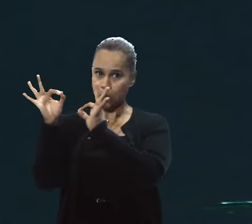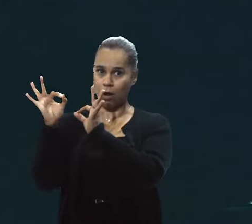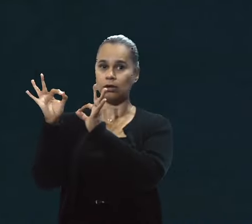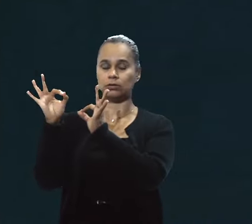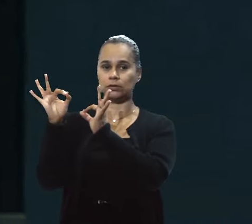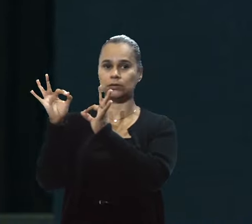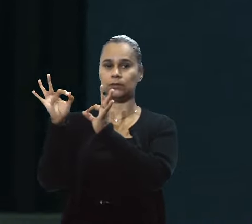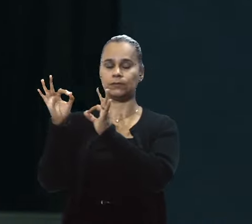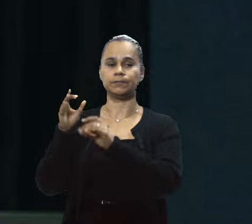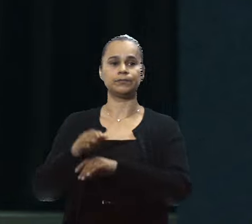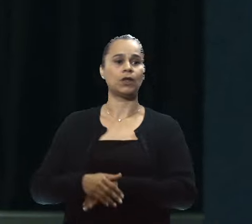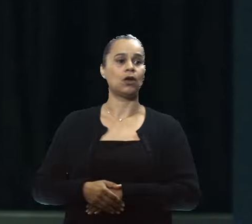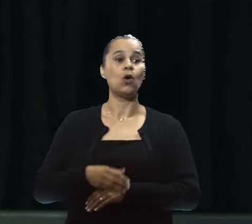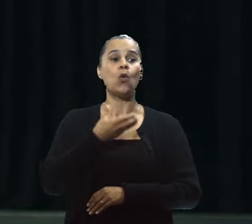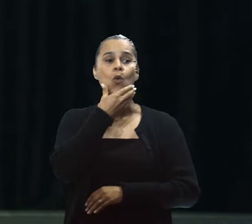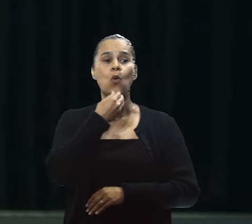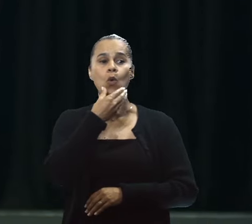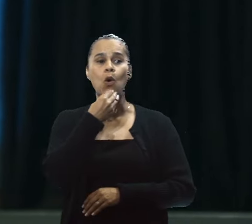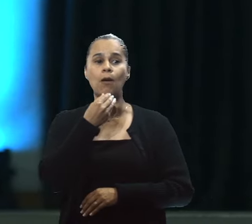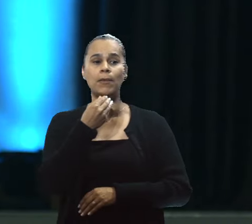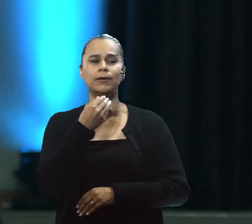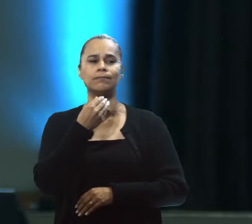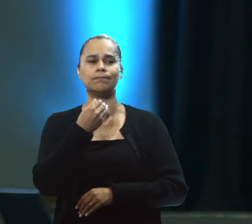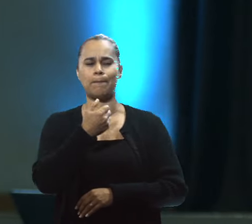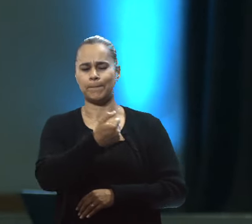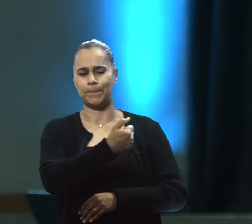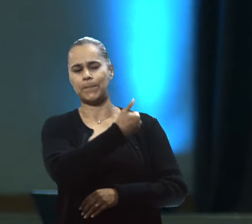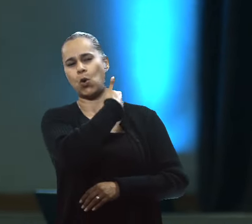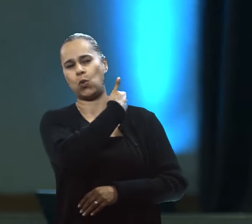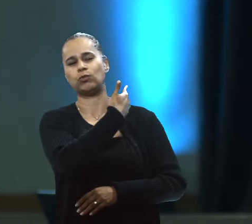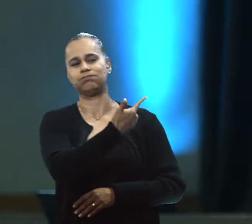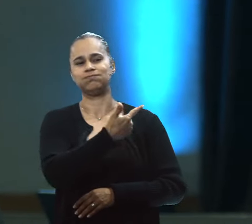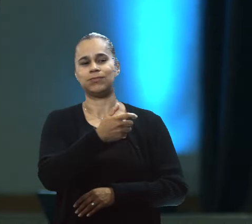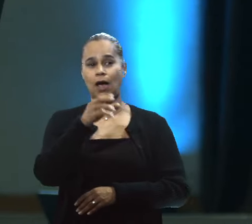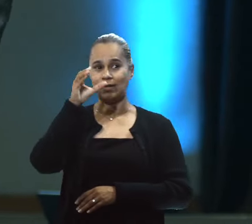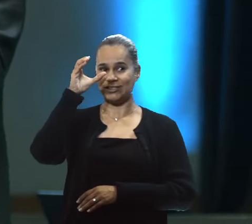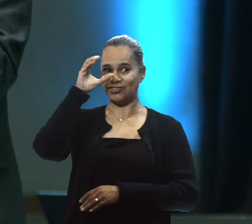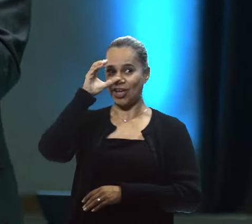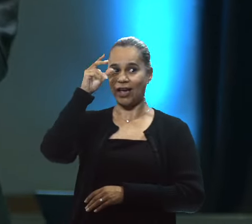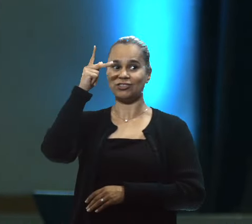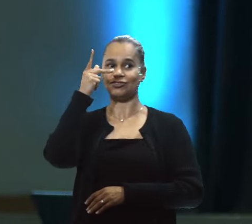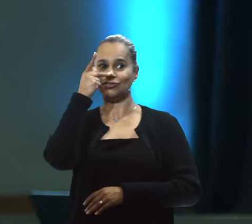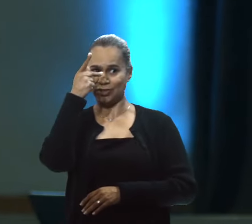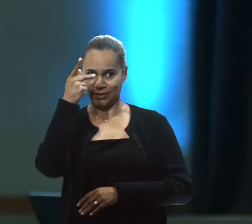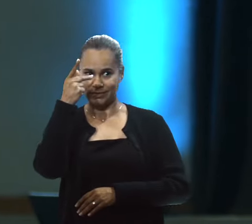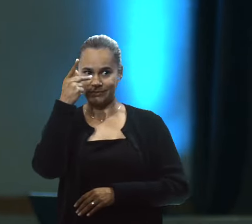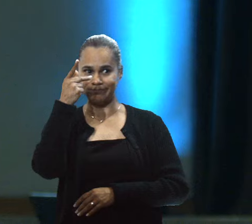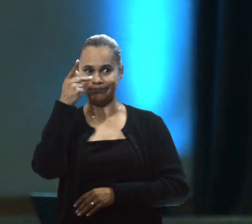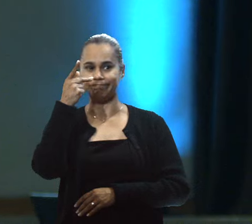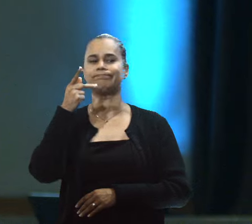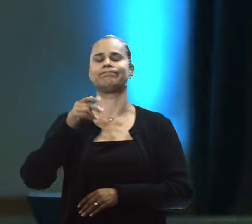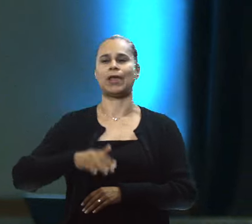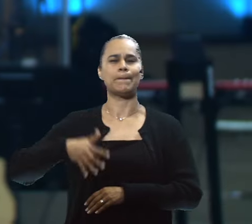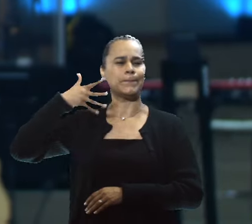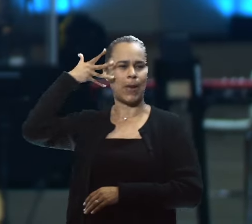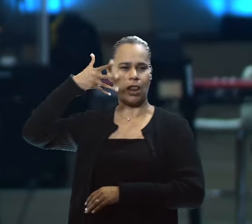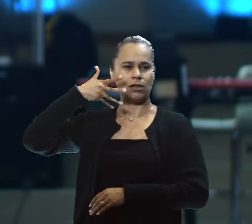o Charlie Kirk, né, que faleceu palestrando ali na frente de uma